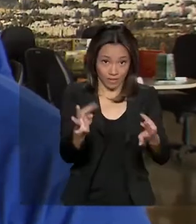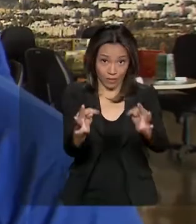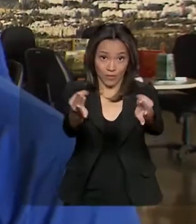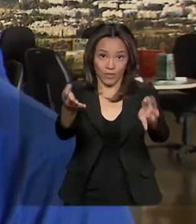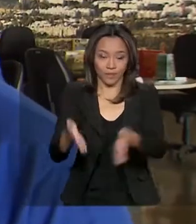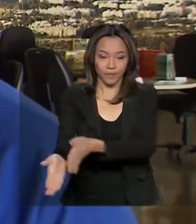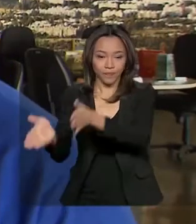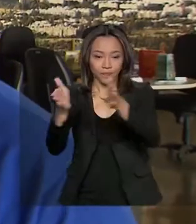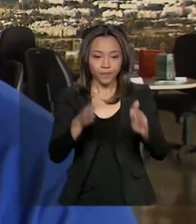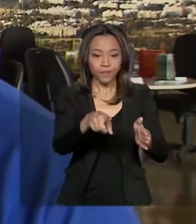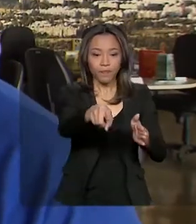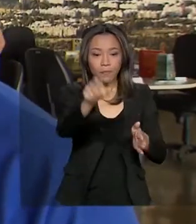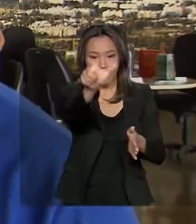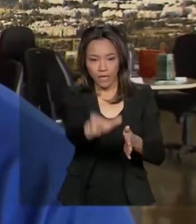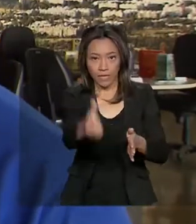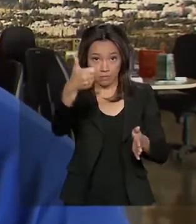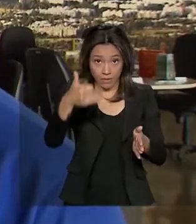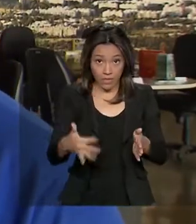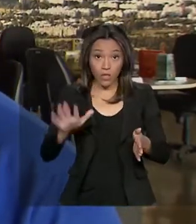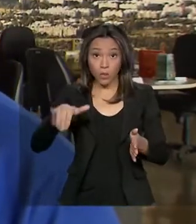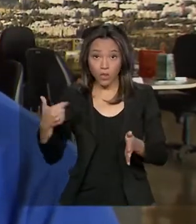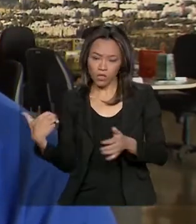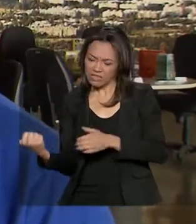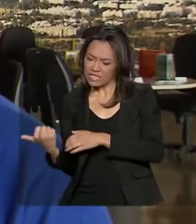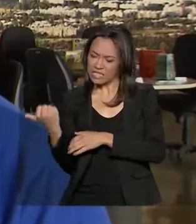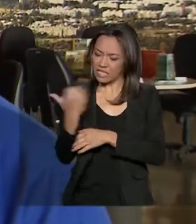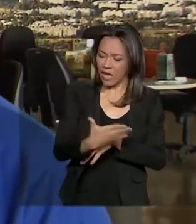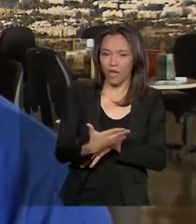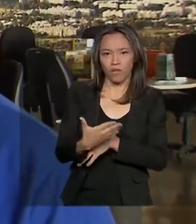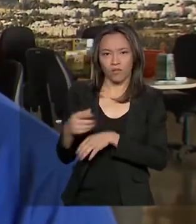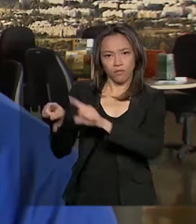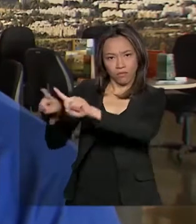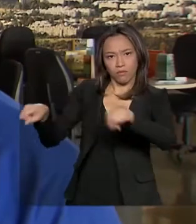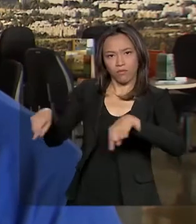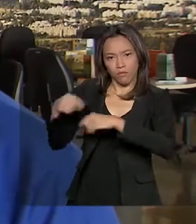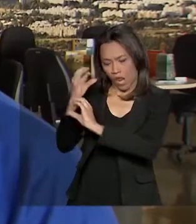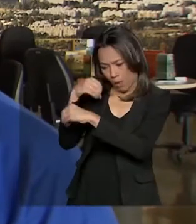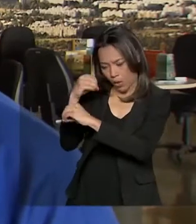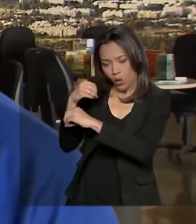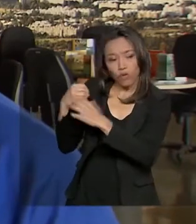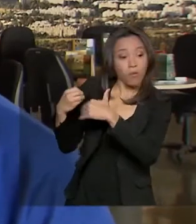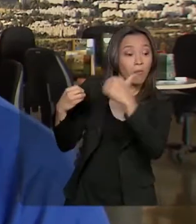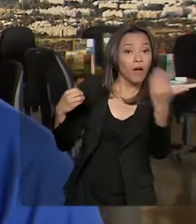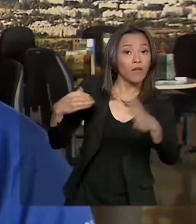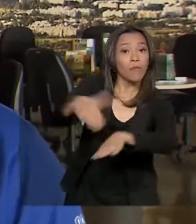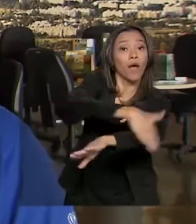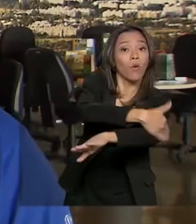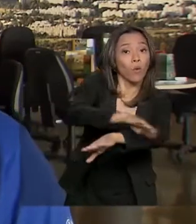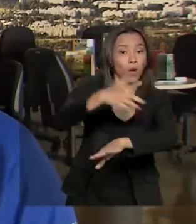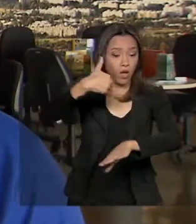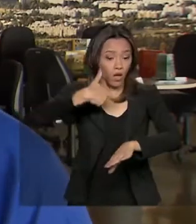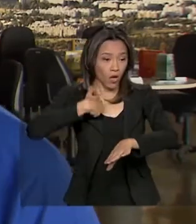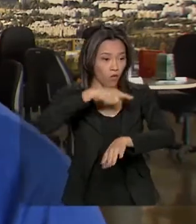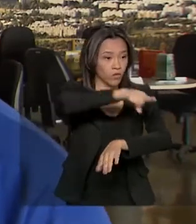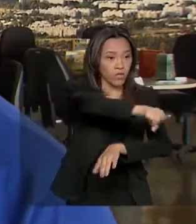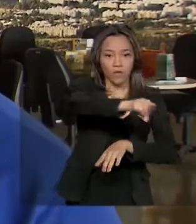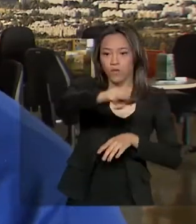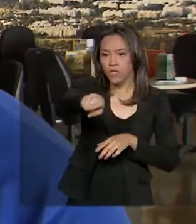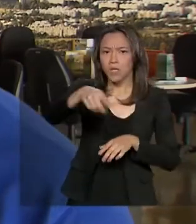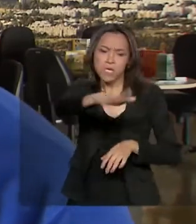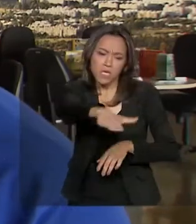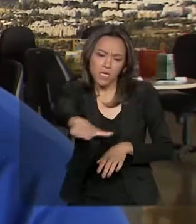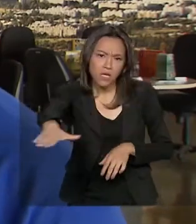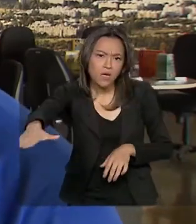eu aproximo e eu saio do laboratório, eu quero dizer que eu, como você, como a criança que está aqui